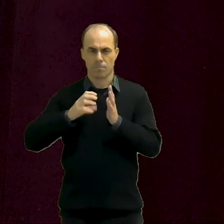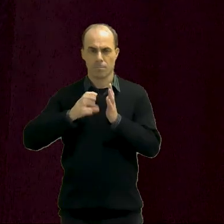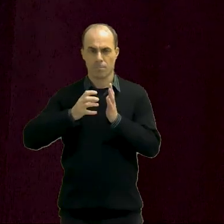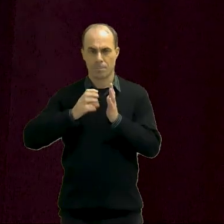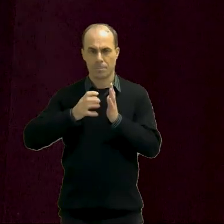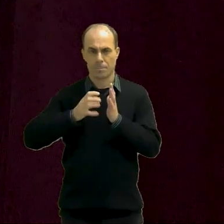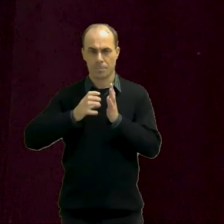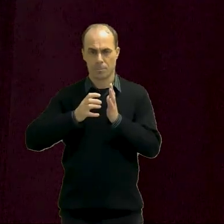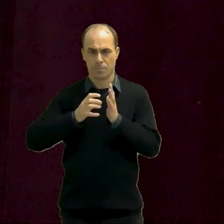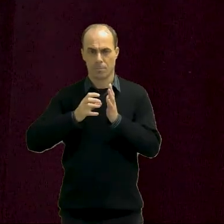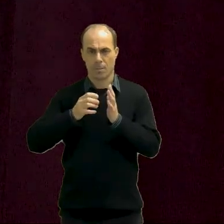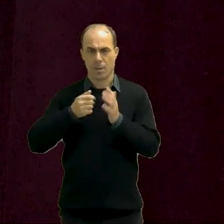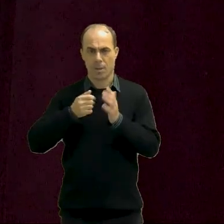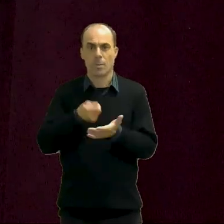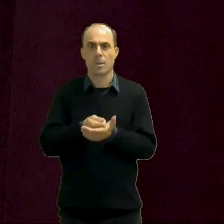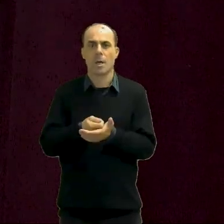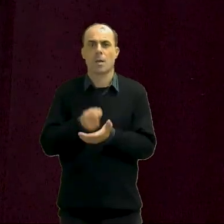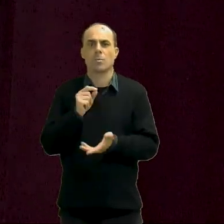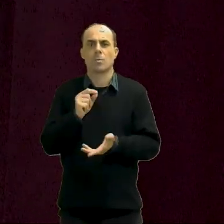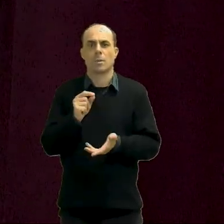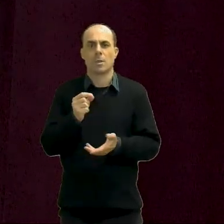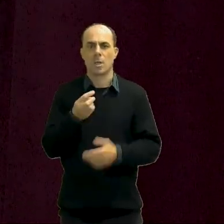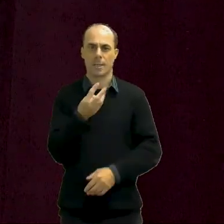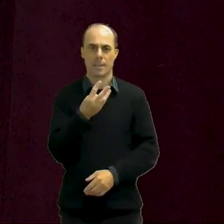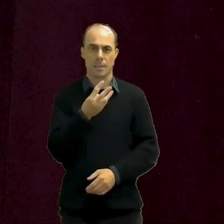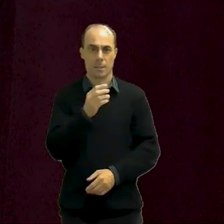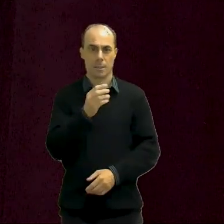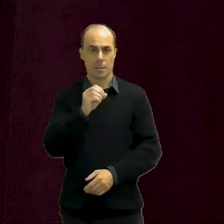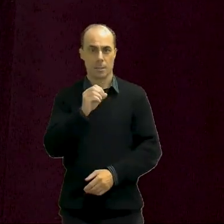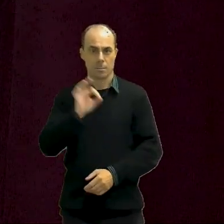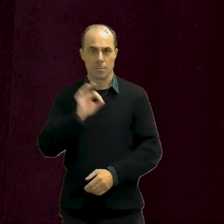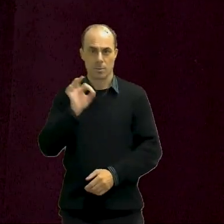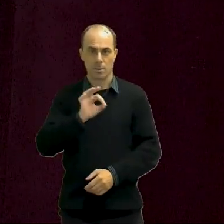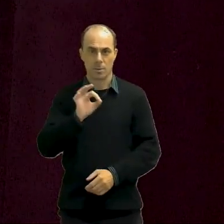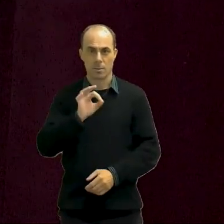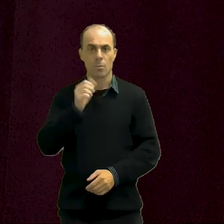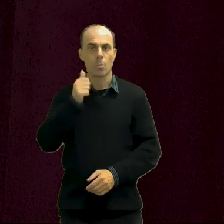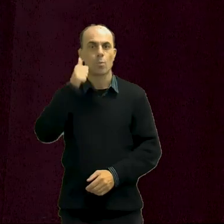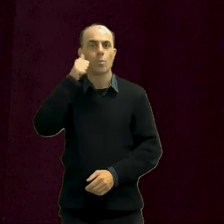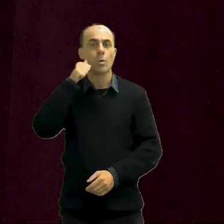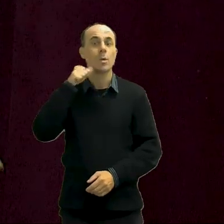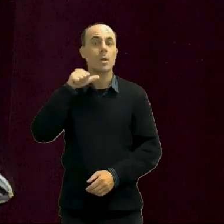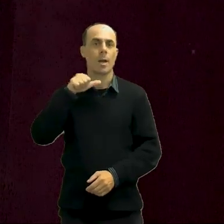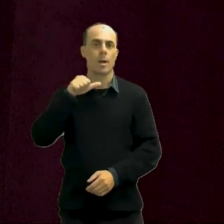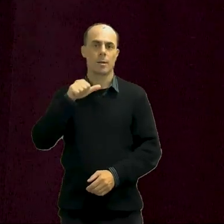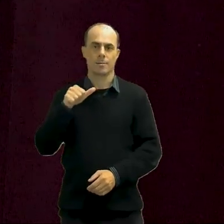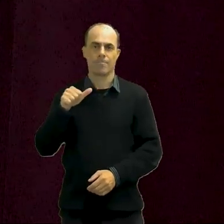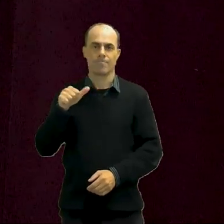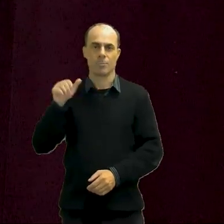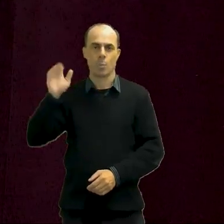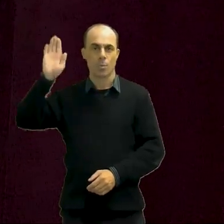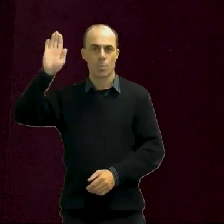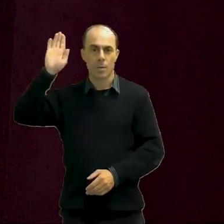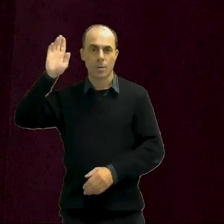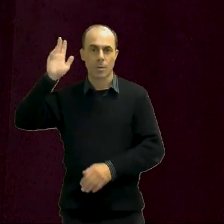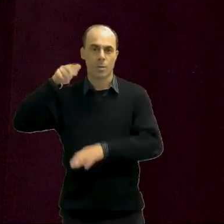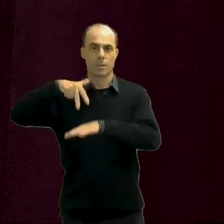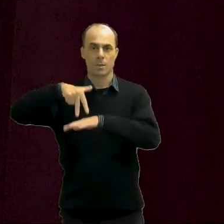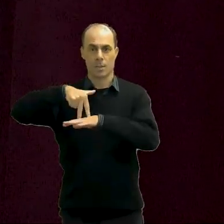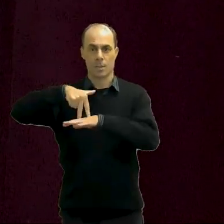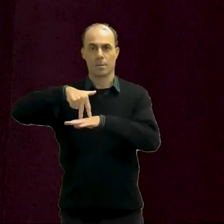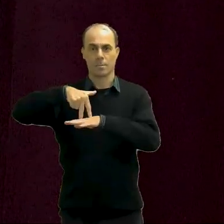ter 30% de candidatas femininas né e gastar também 30% do seu